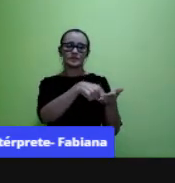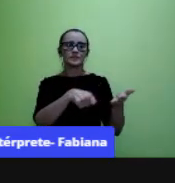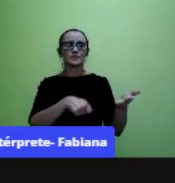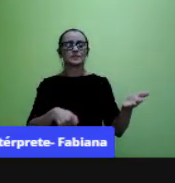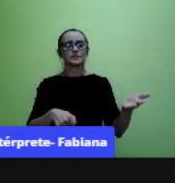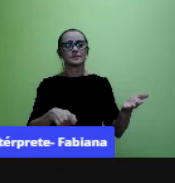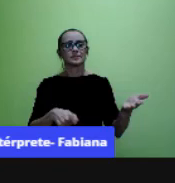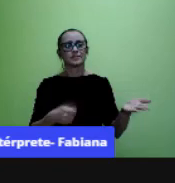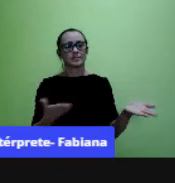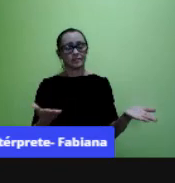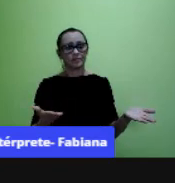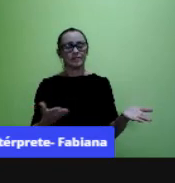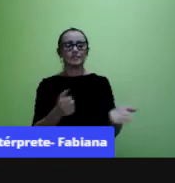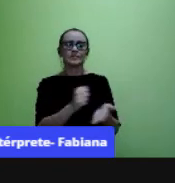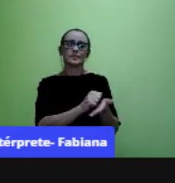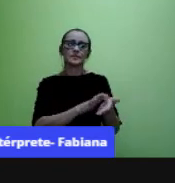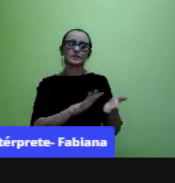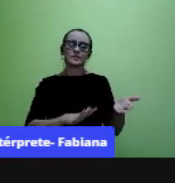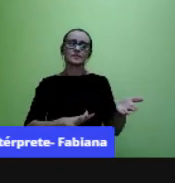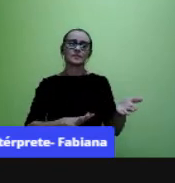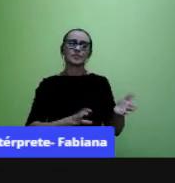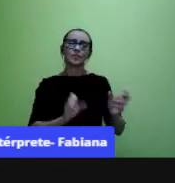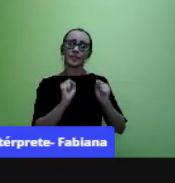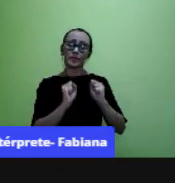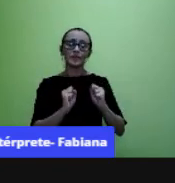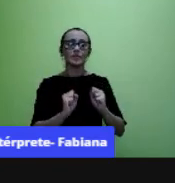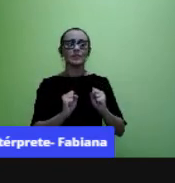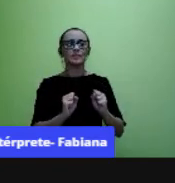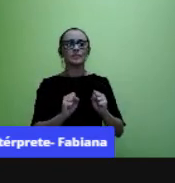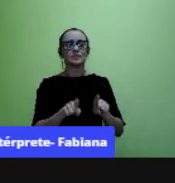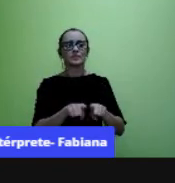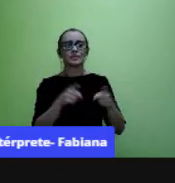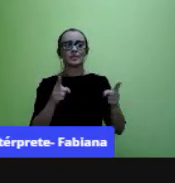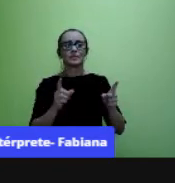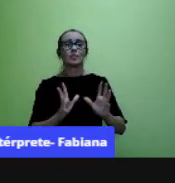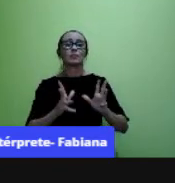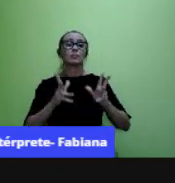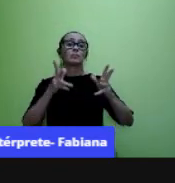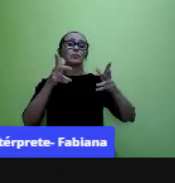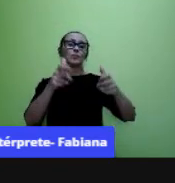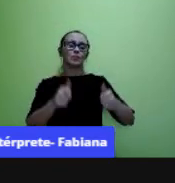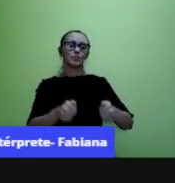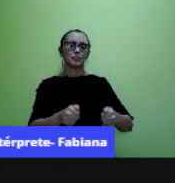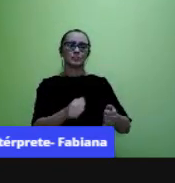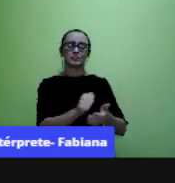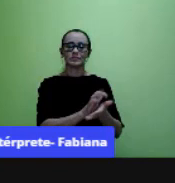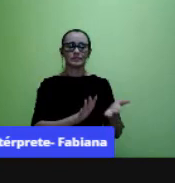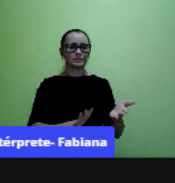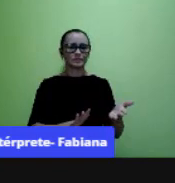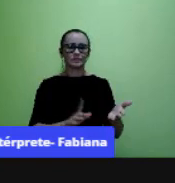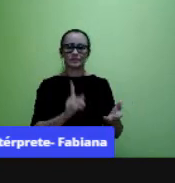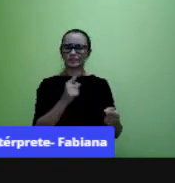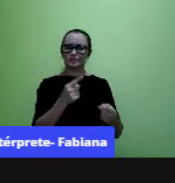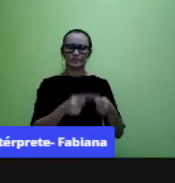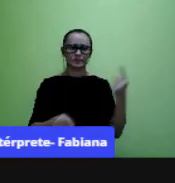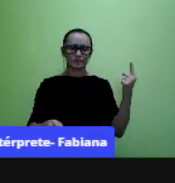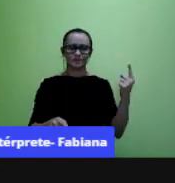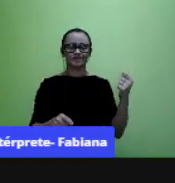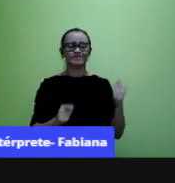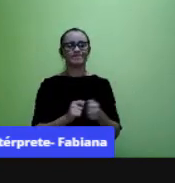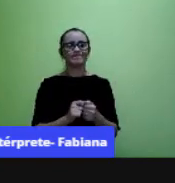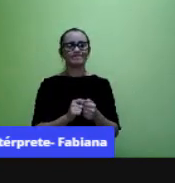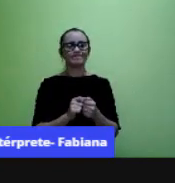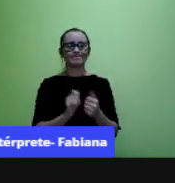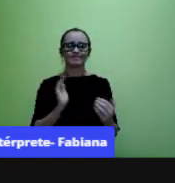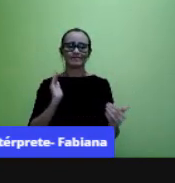dizer, essa atividade pode ser feita, mas ela não pode ser todo o caderno. A parte principal para a educação